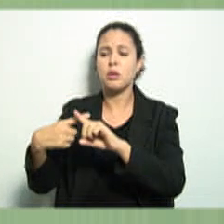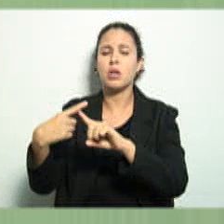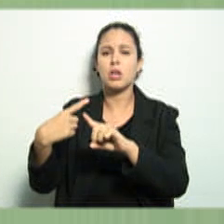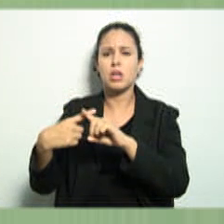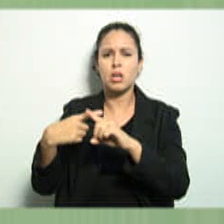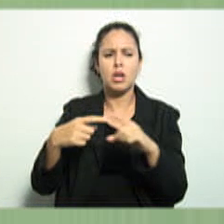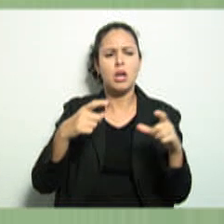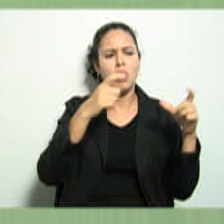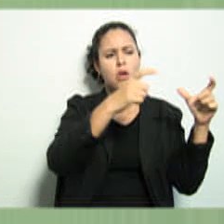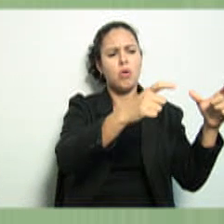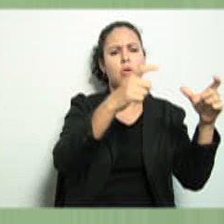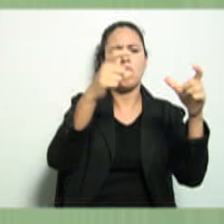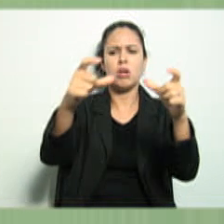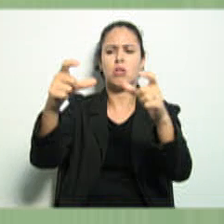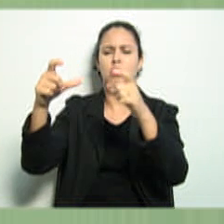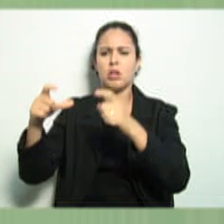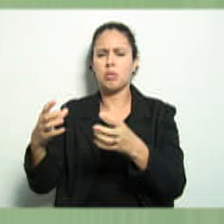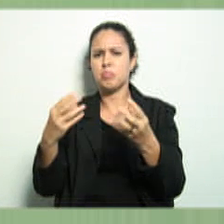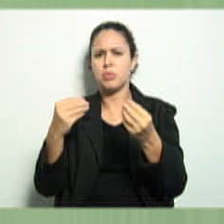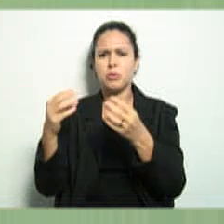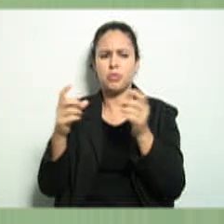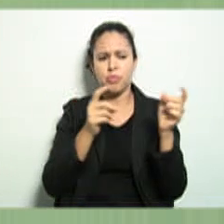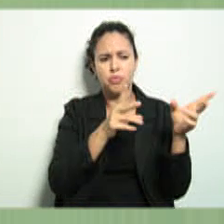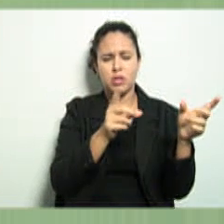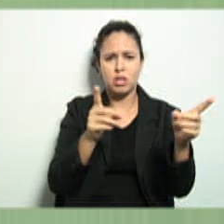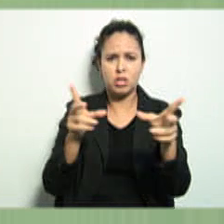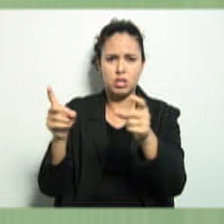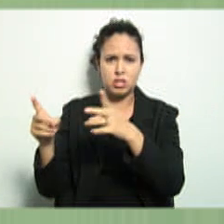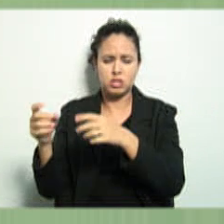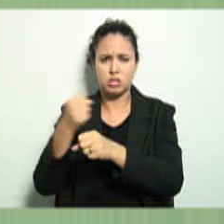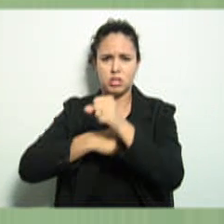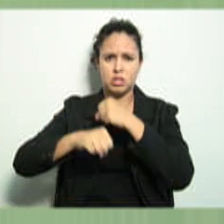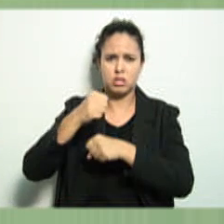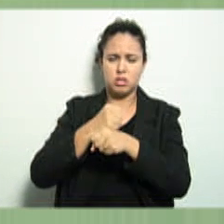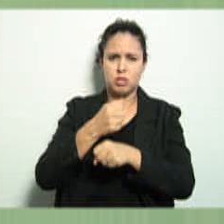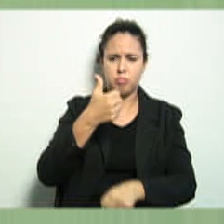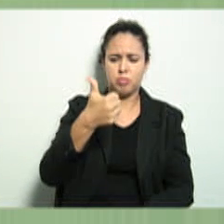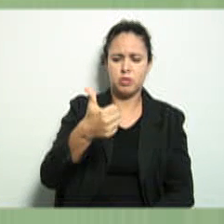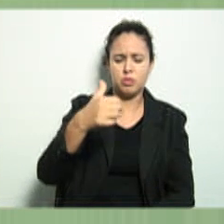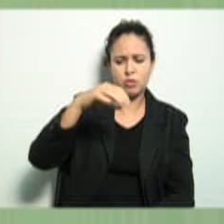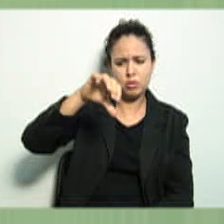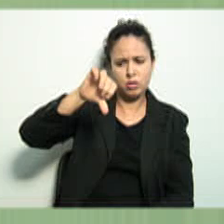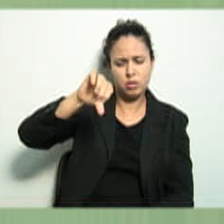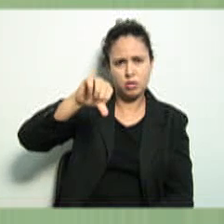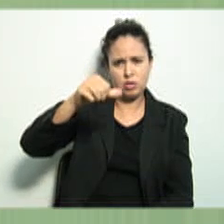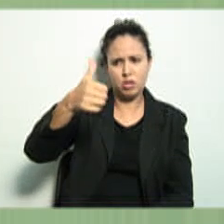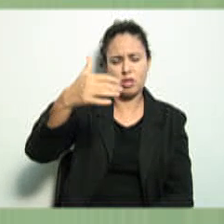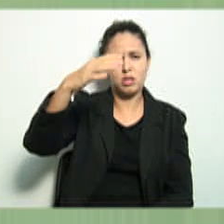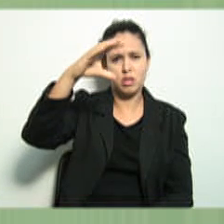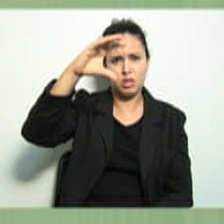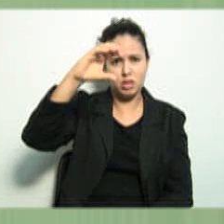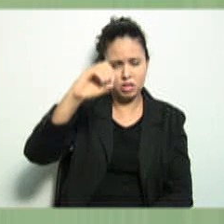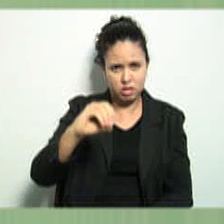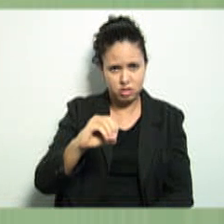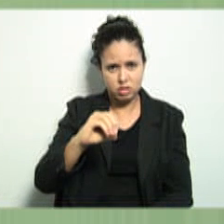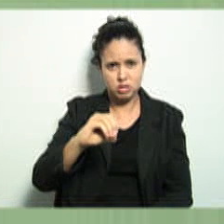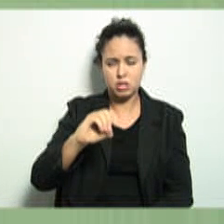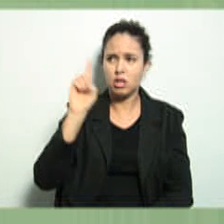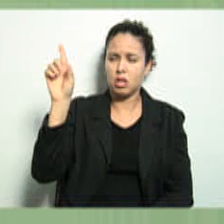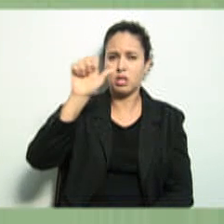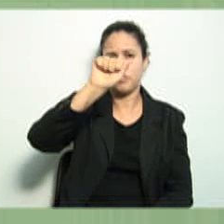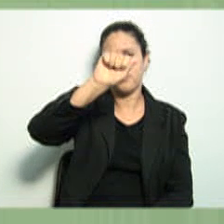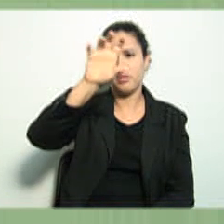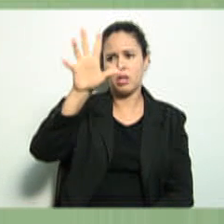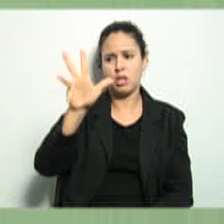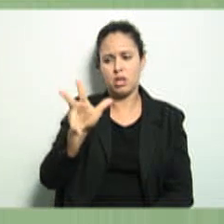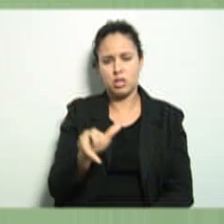partir de 1910, a borracha passa a ser produzida na Ásia, a um custo de produção muito menor do